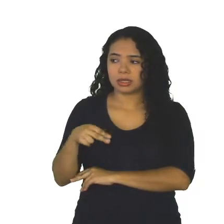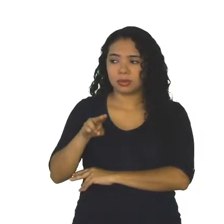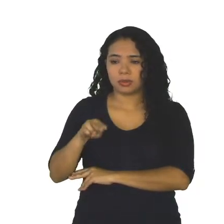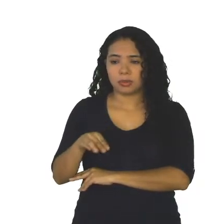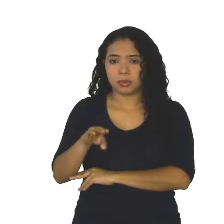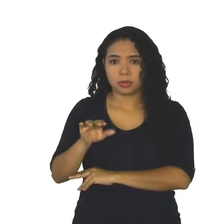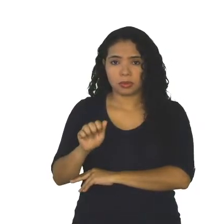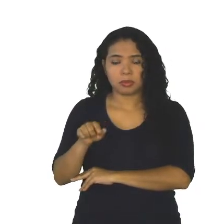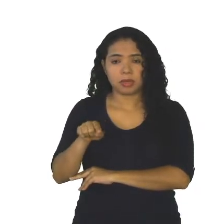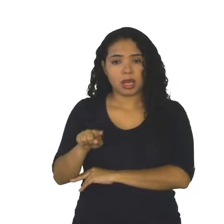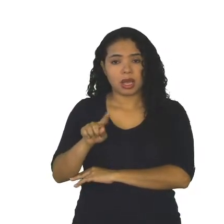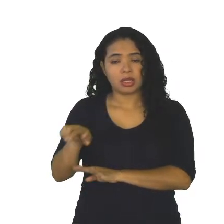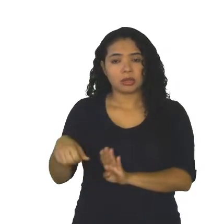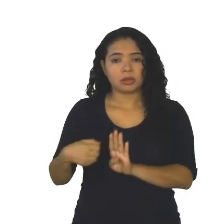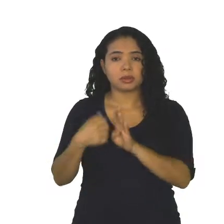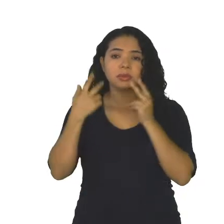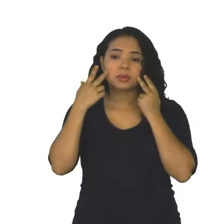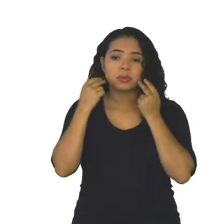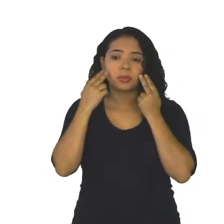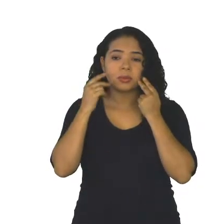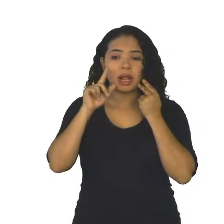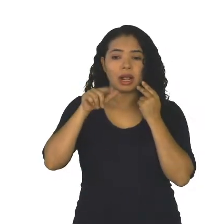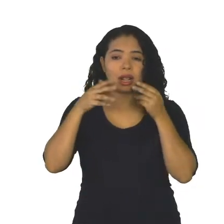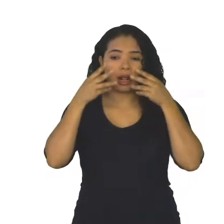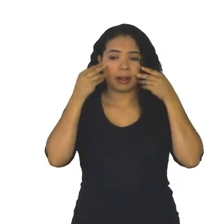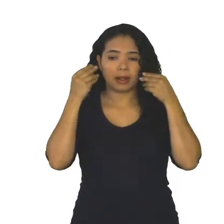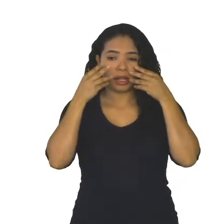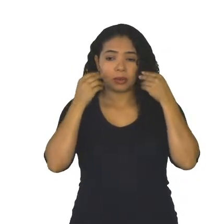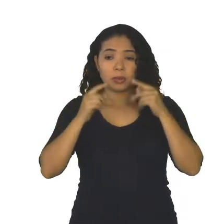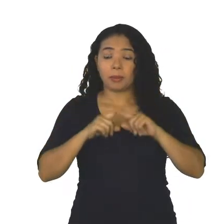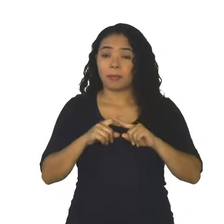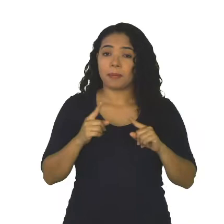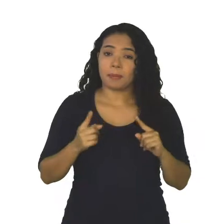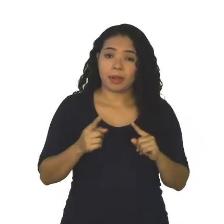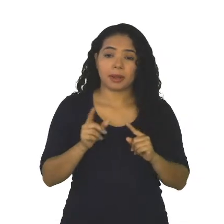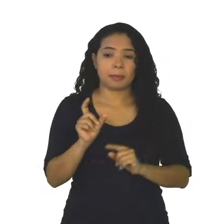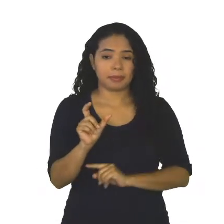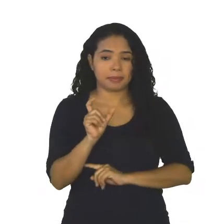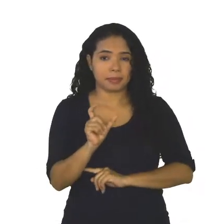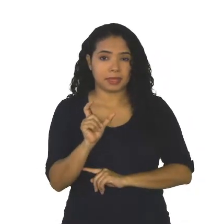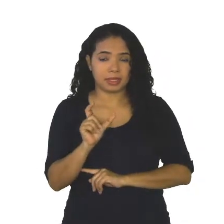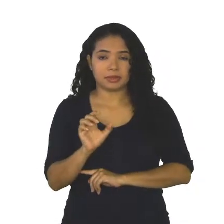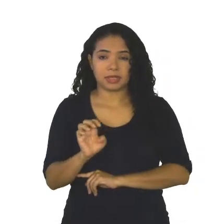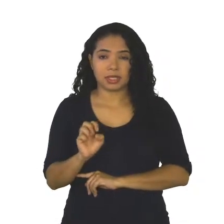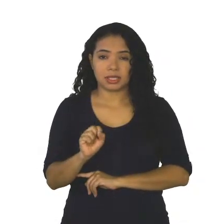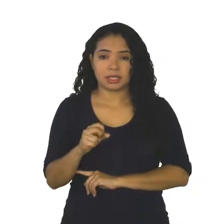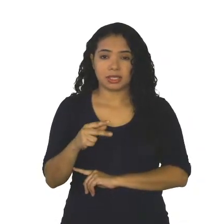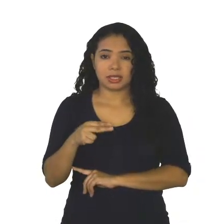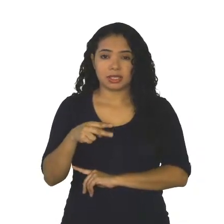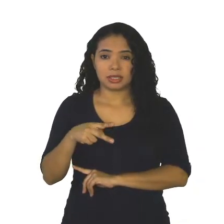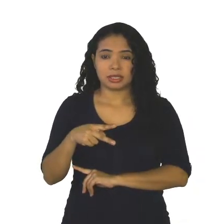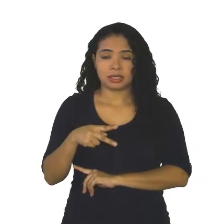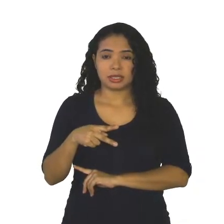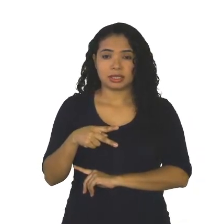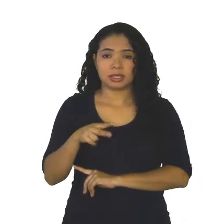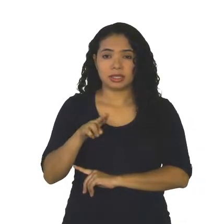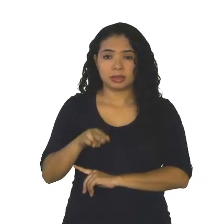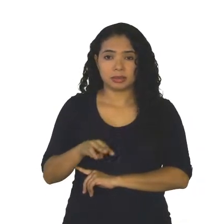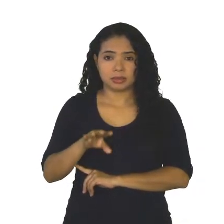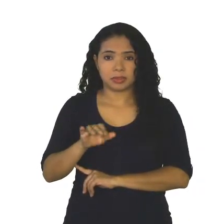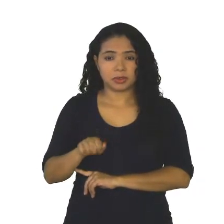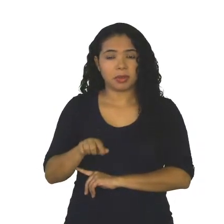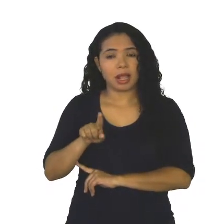substantivo comum é gato. Agora, a palavrinha espuma, o nome espuma, que é um